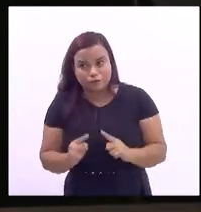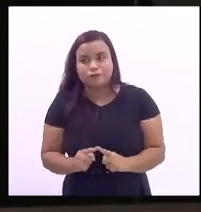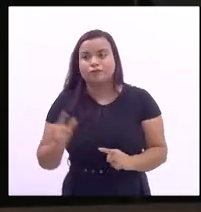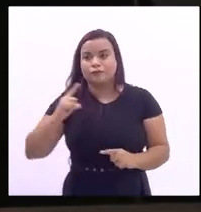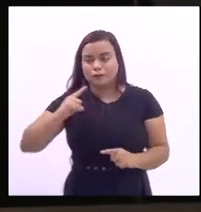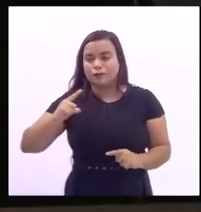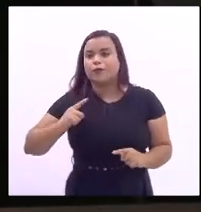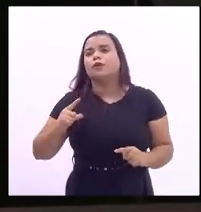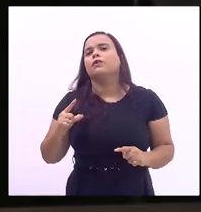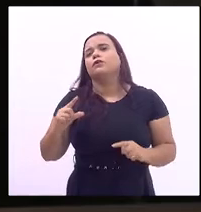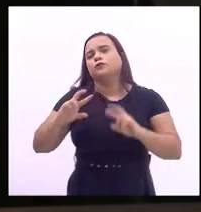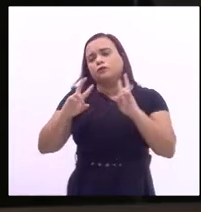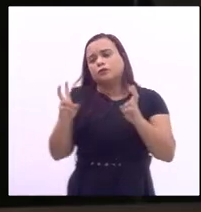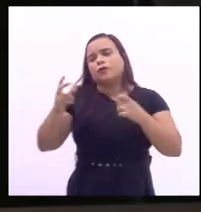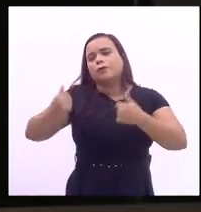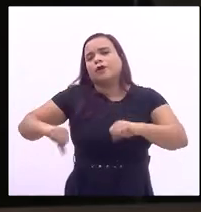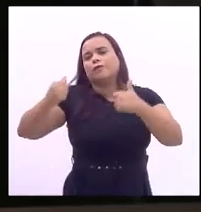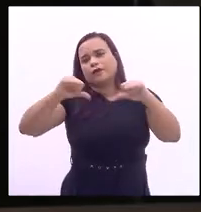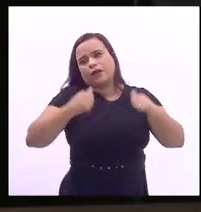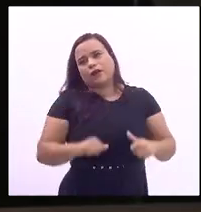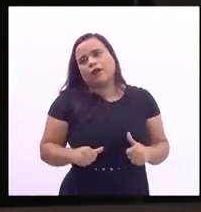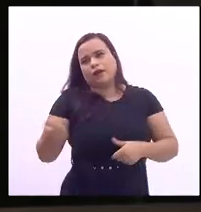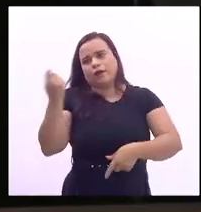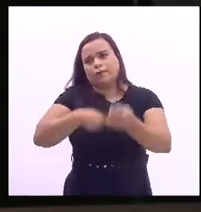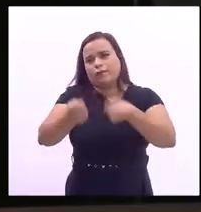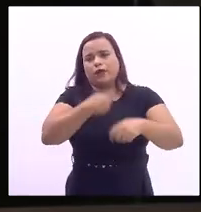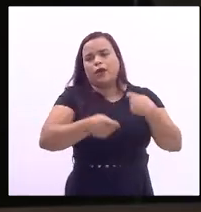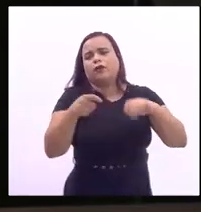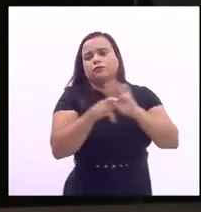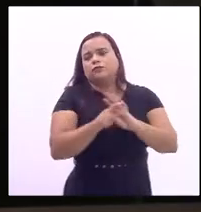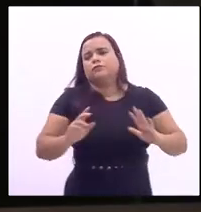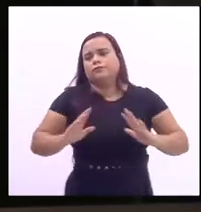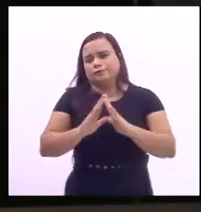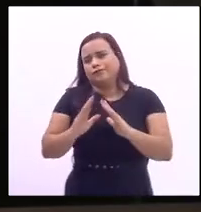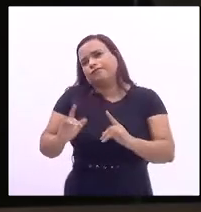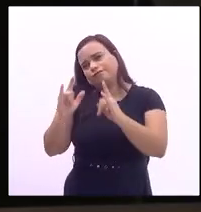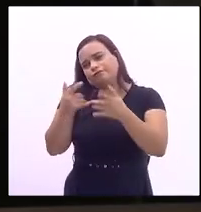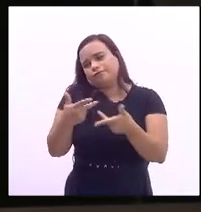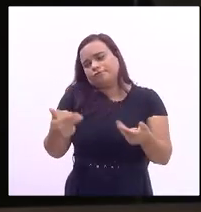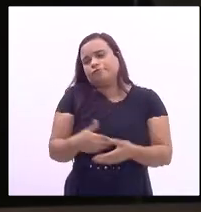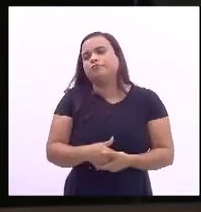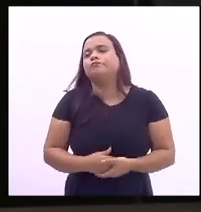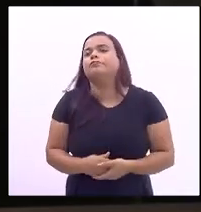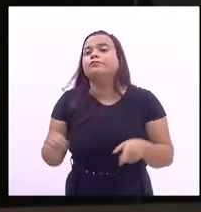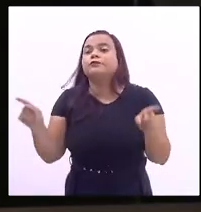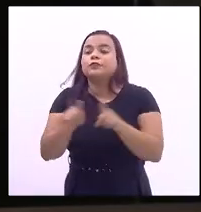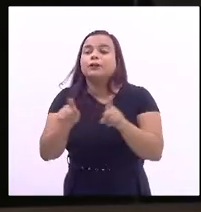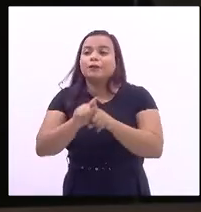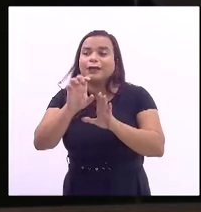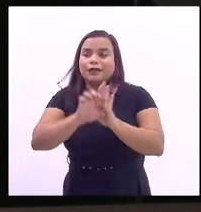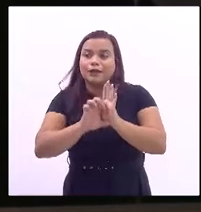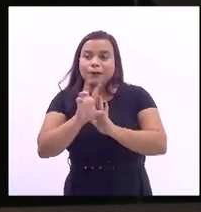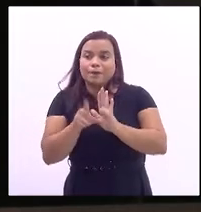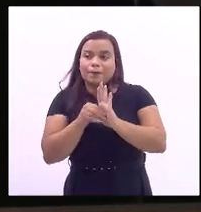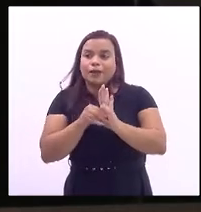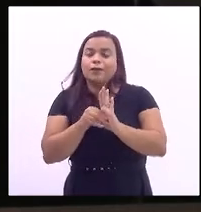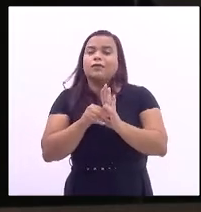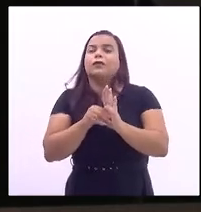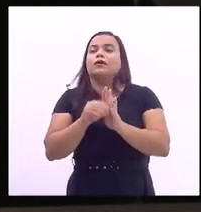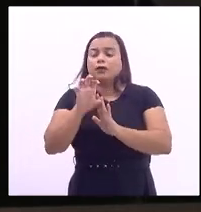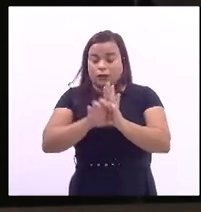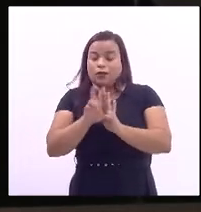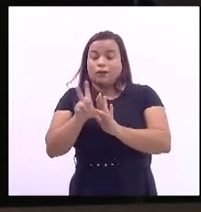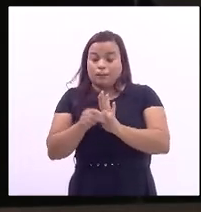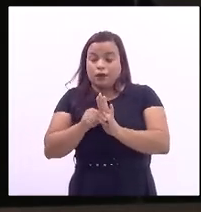no que se refere à avaliação no mercado desse móvel né e também uma Emenda supressiva porque